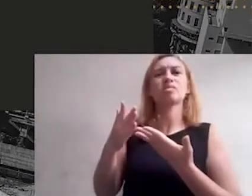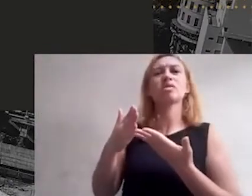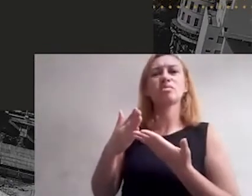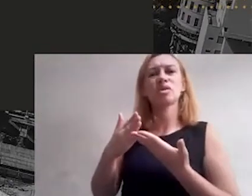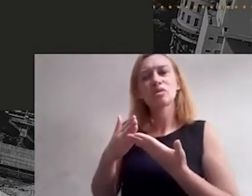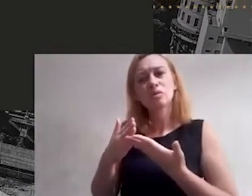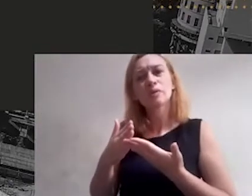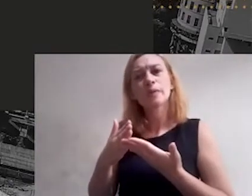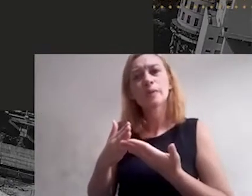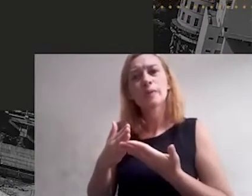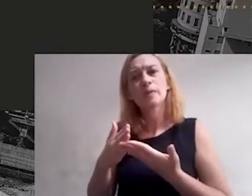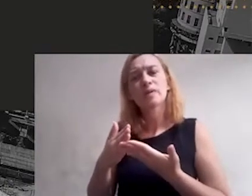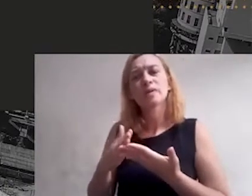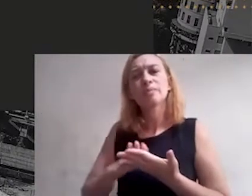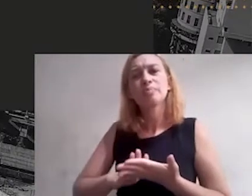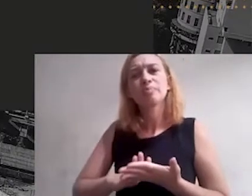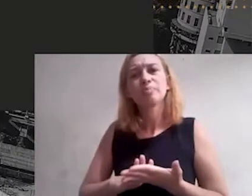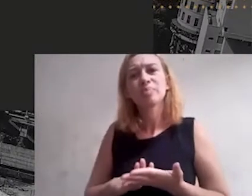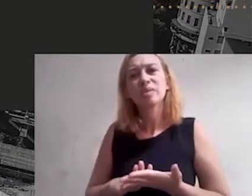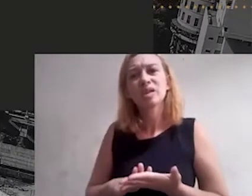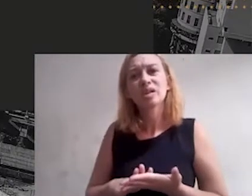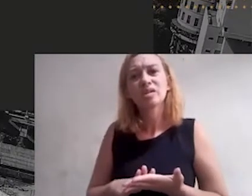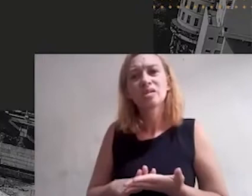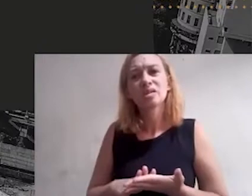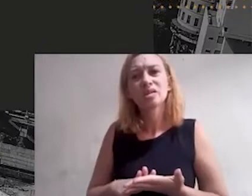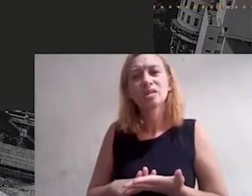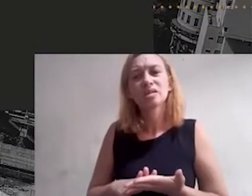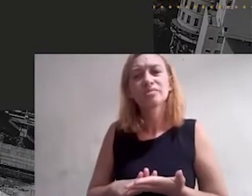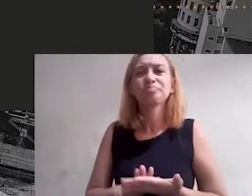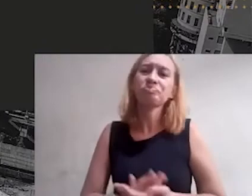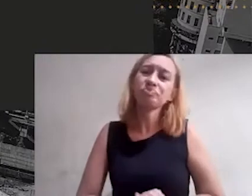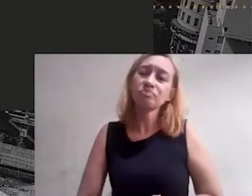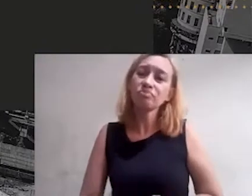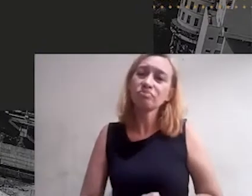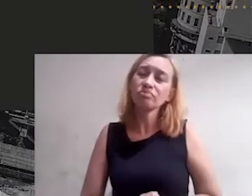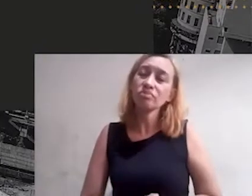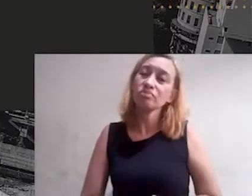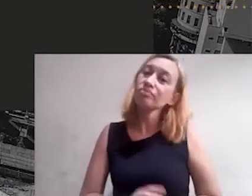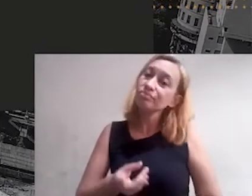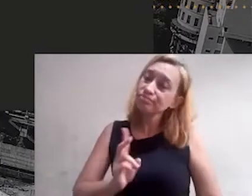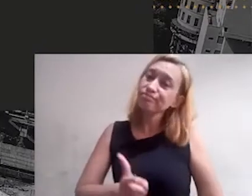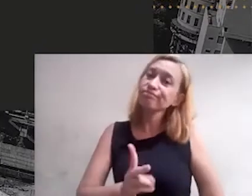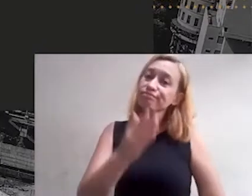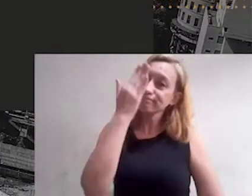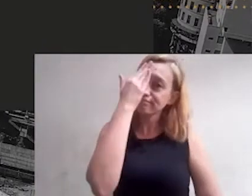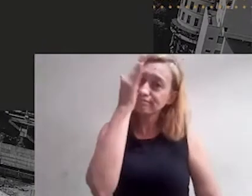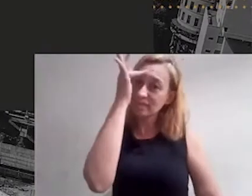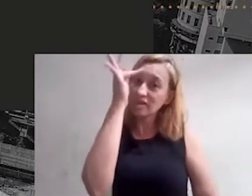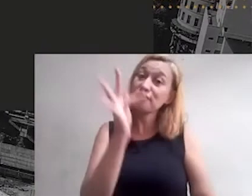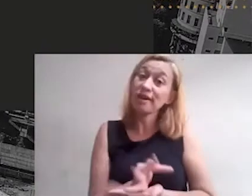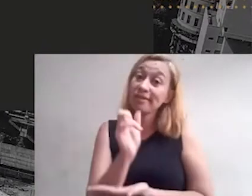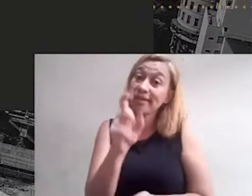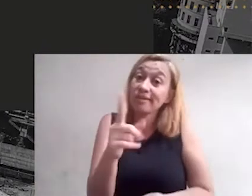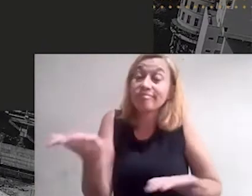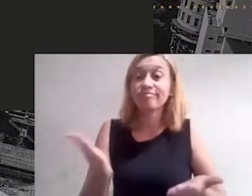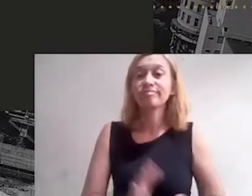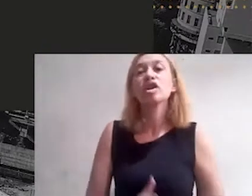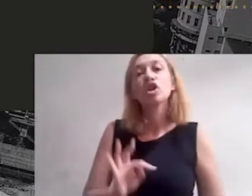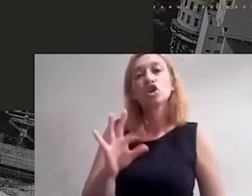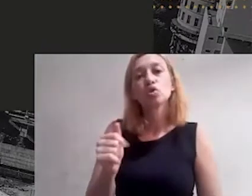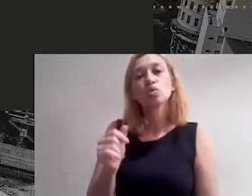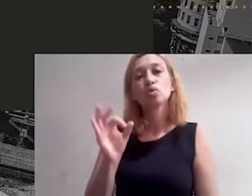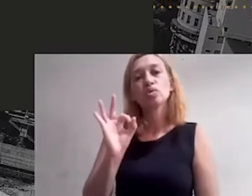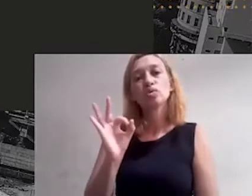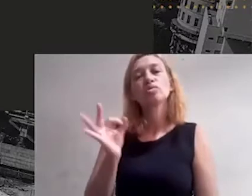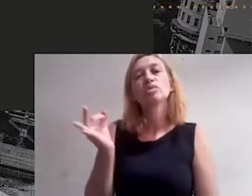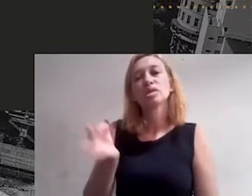existe uma bênção aí. Então, a gente segue nessa fé. E que tudo vai dar certo, como diria o Gilberto